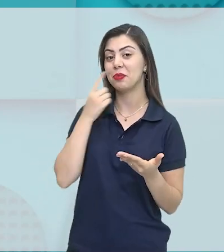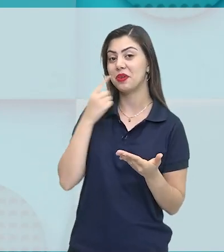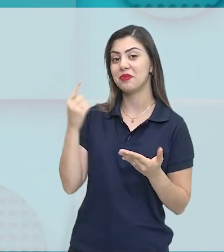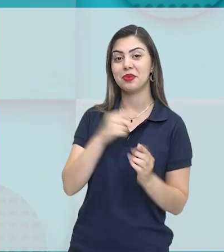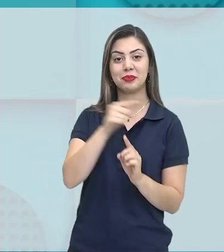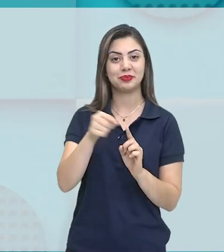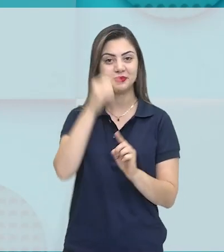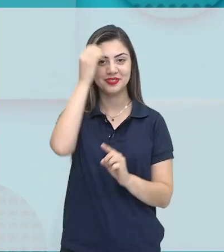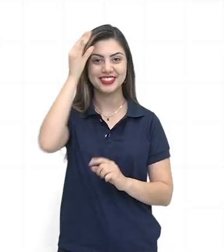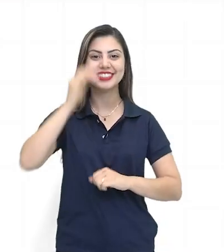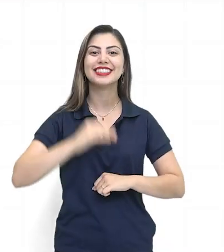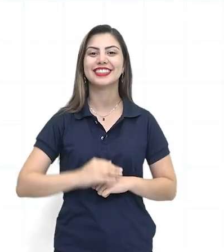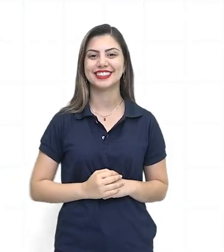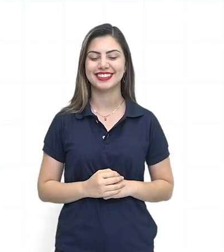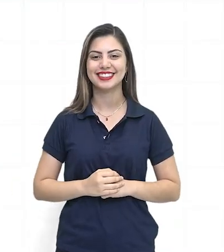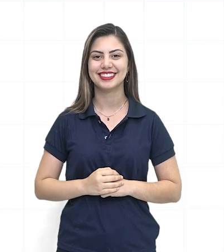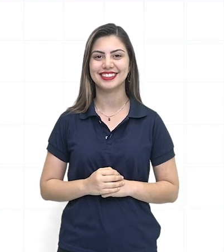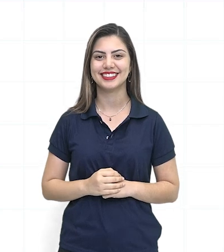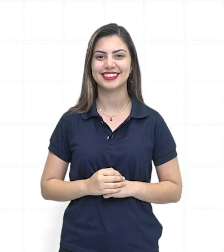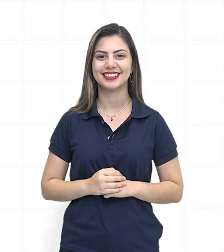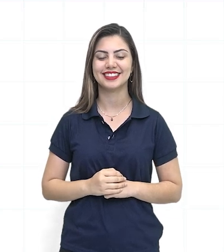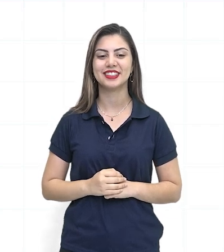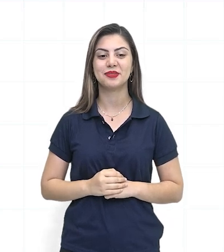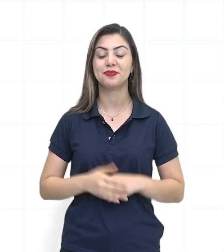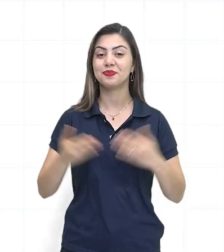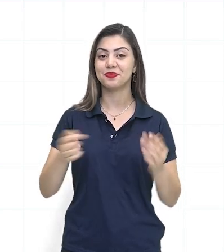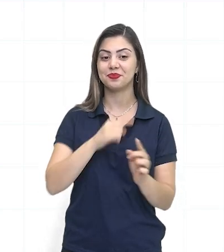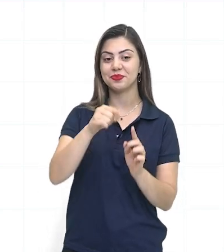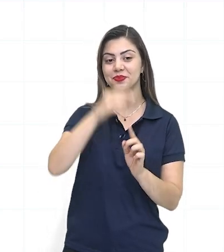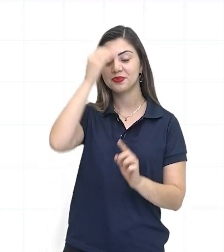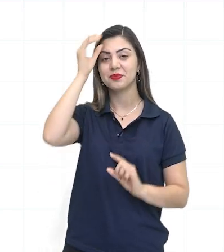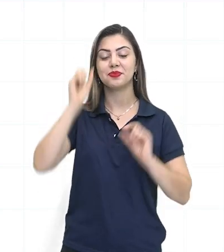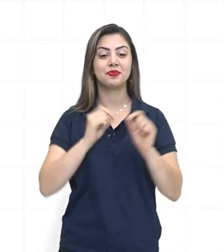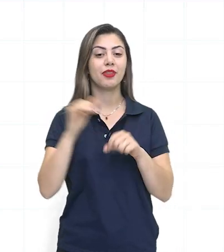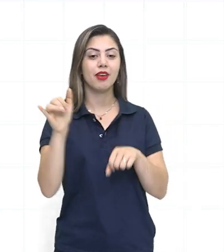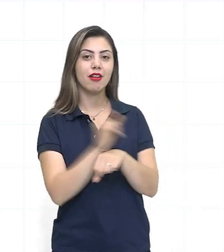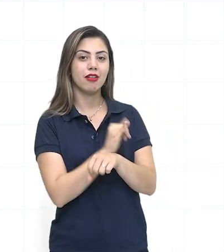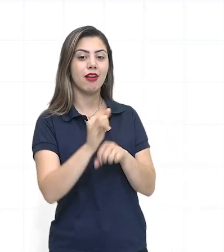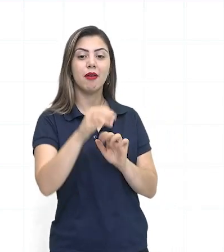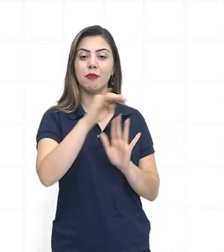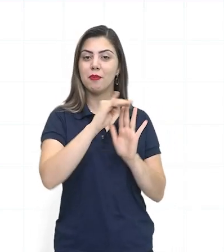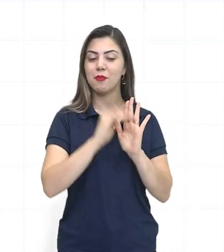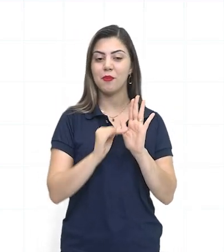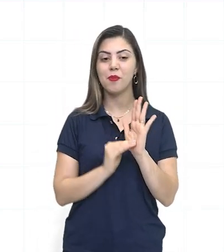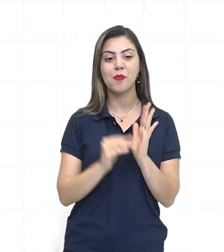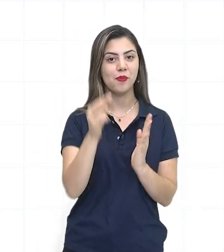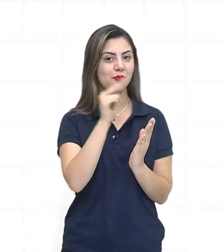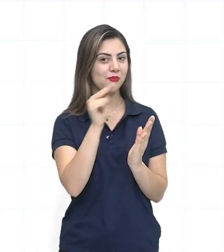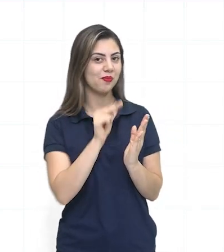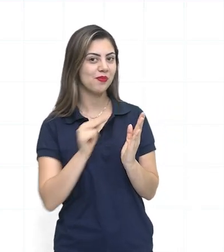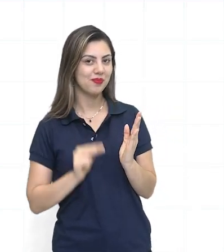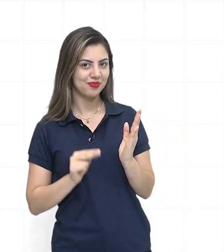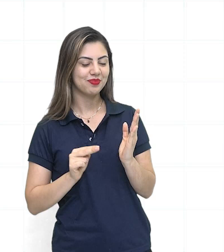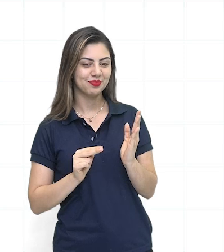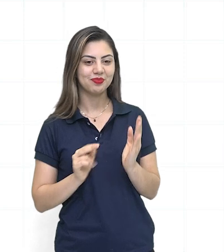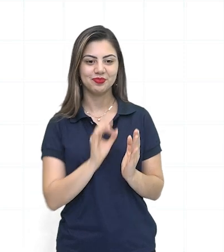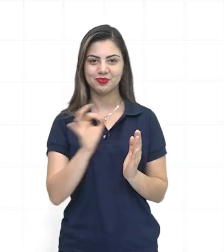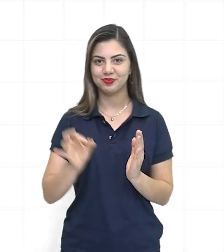objeto de conhecimento desta aula. Objeto de conhecimento: estratégias e procedimentos